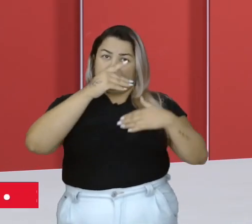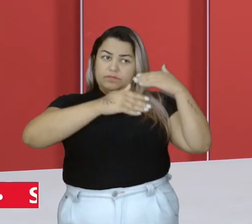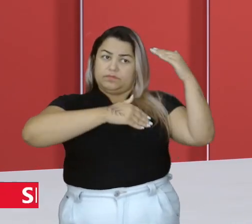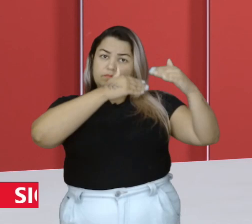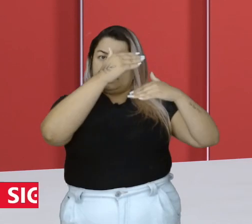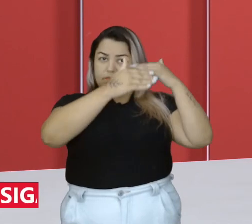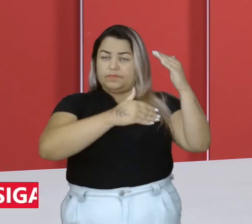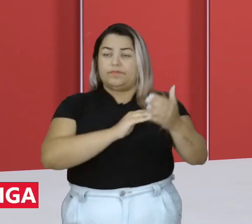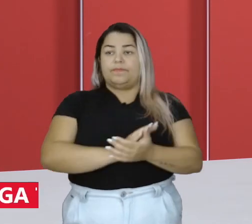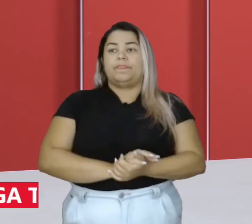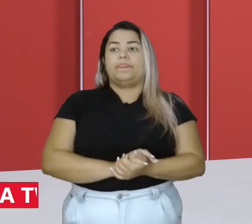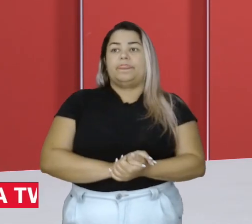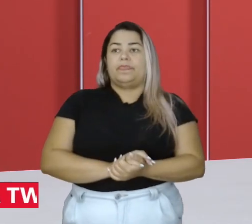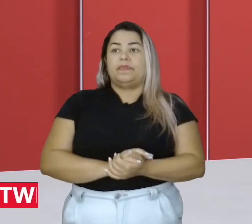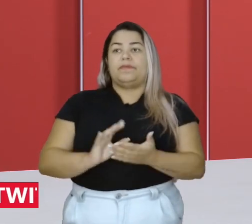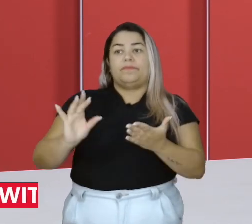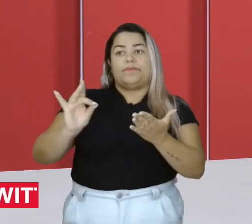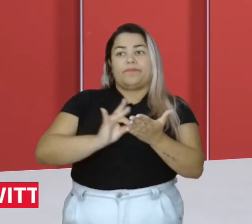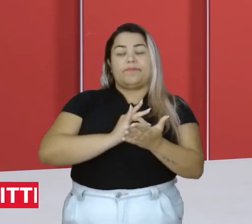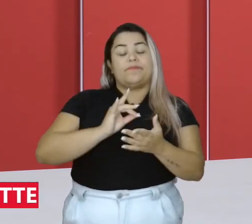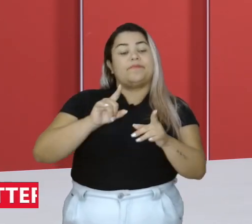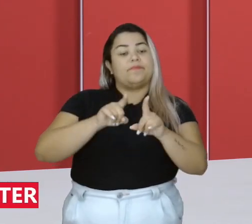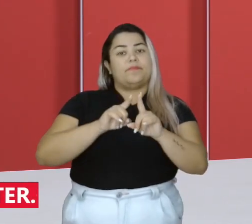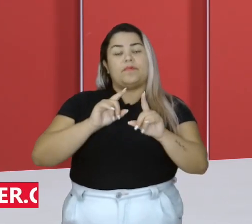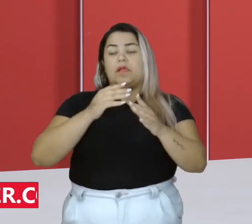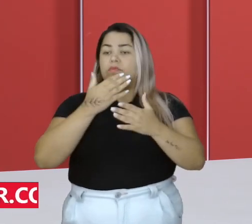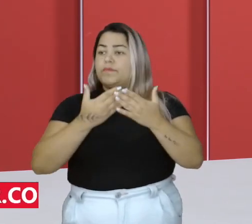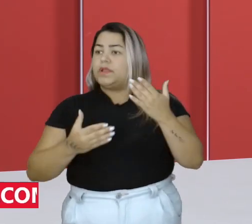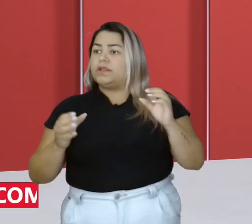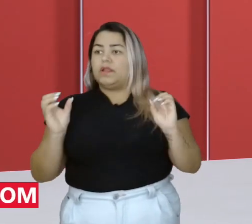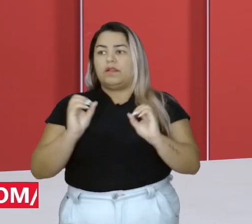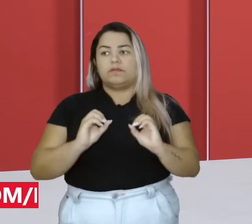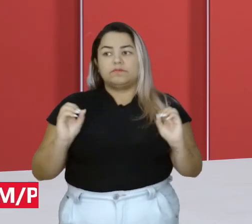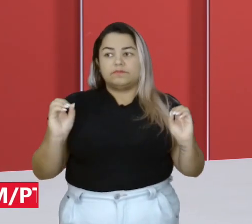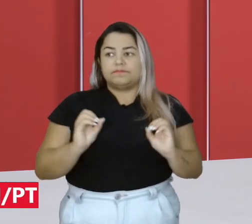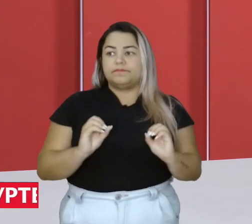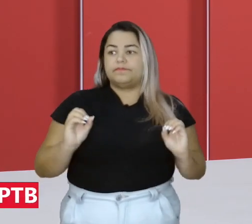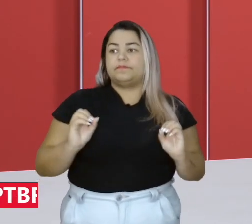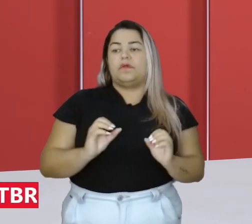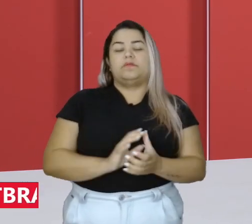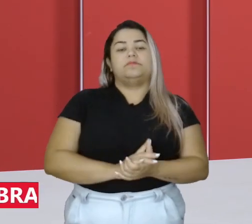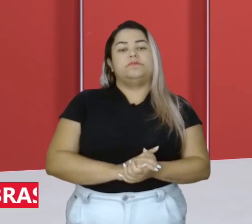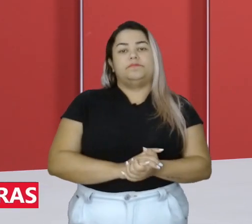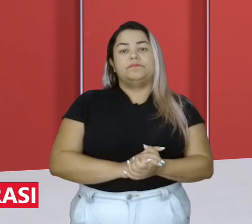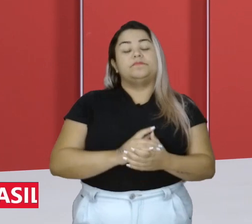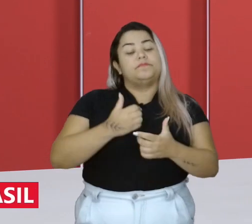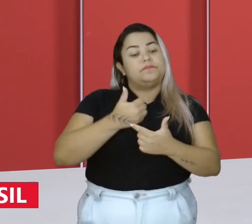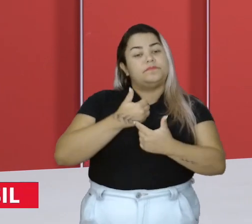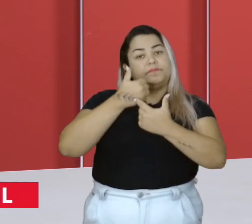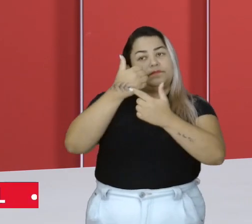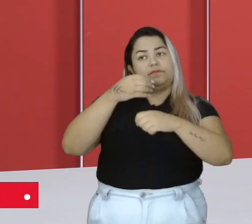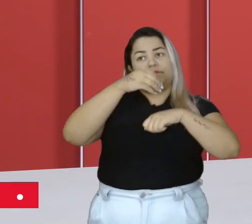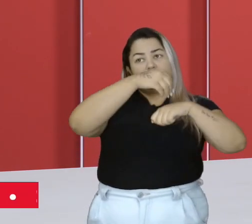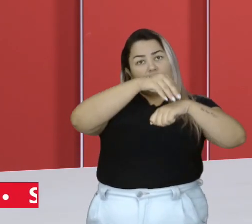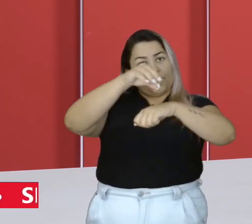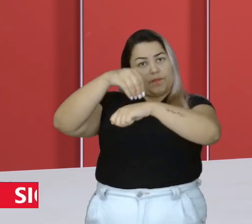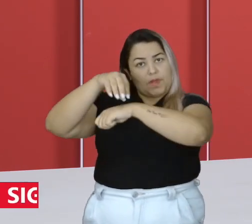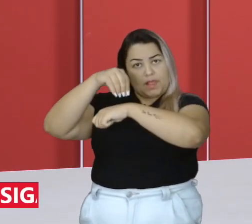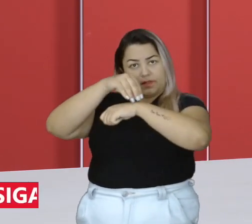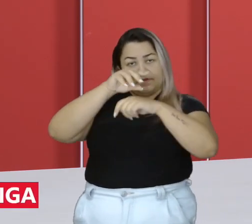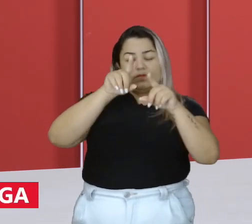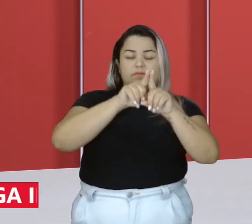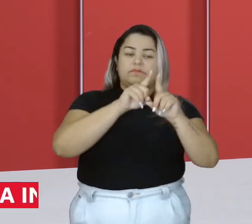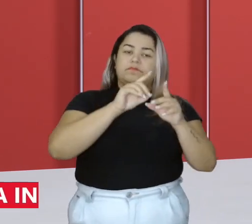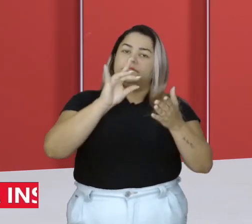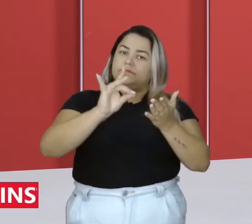Crescimento. Você se inscreve no nosso canal para não perder nenhuma das nossas transmissões. Curta esse vídeo, compartilhe, se inscreva aqui na